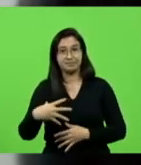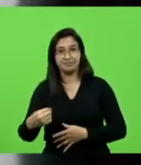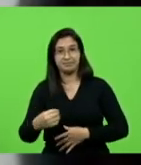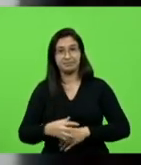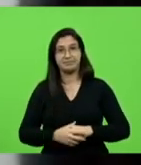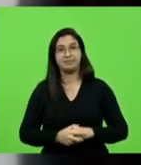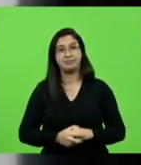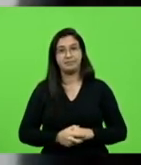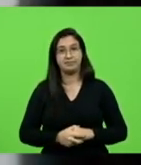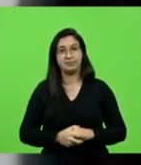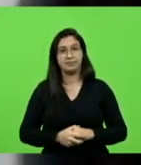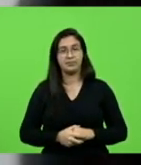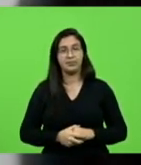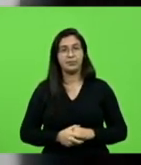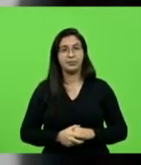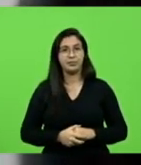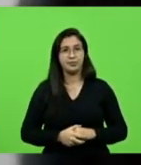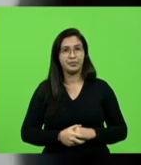Percebam,